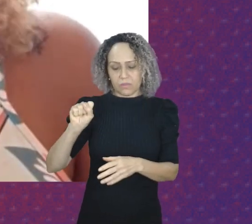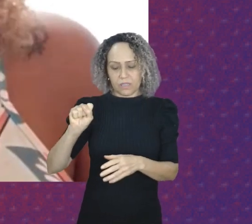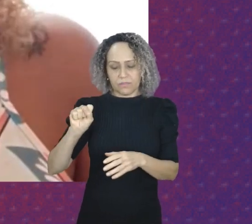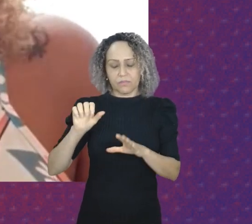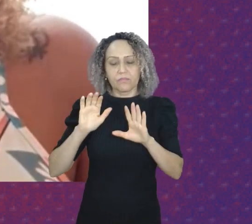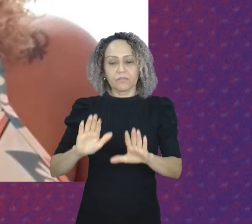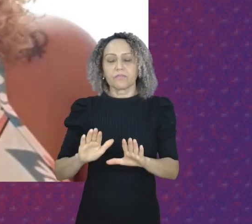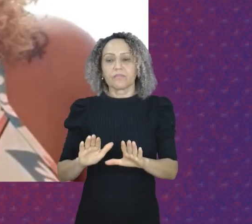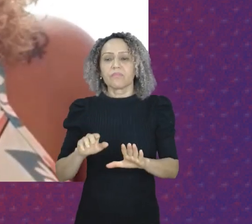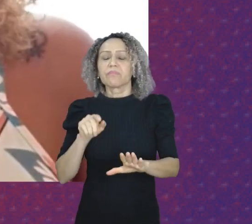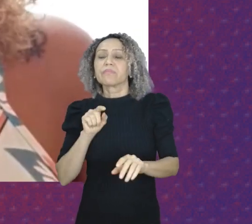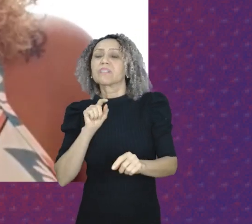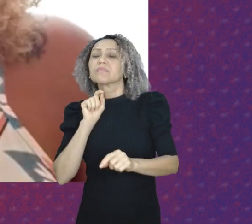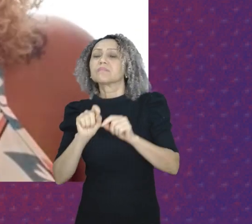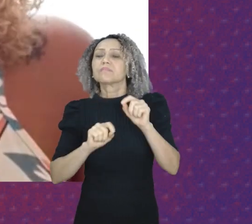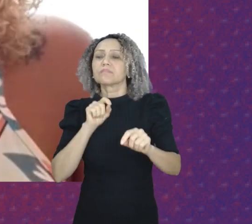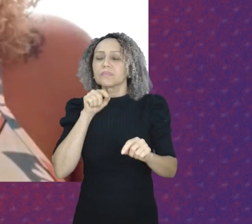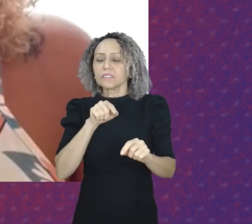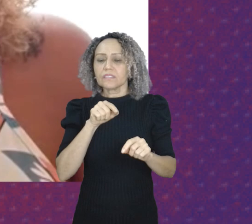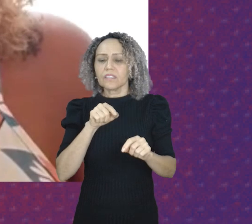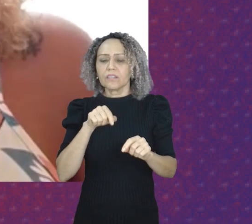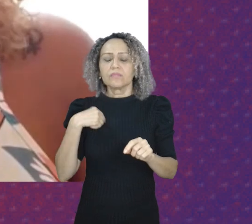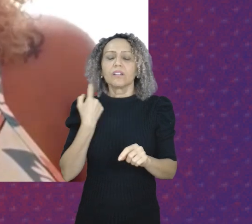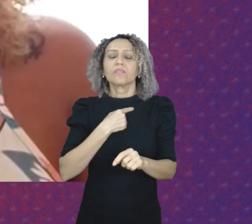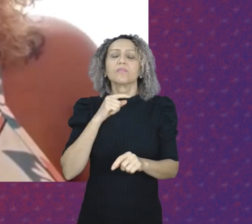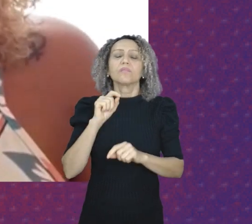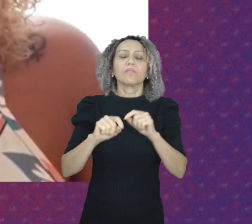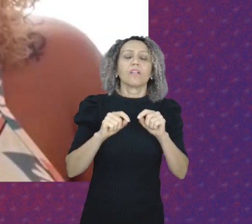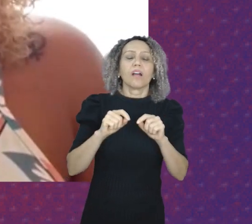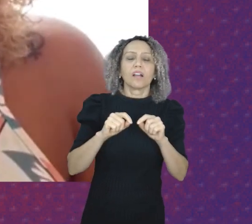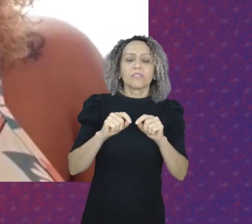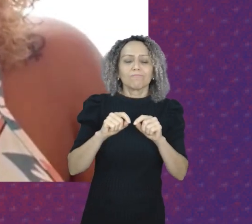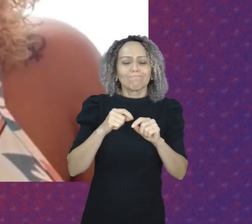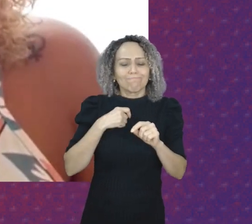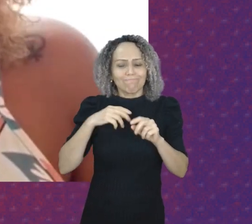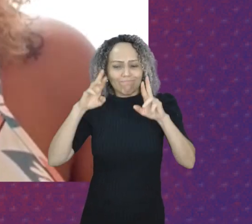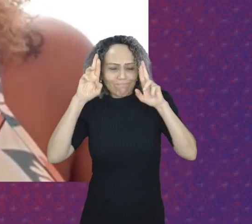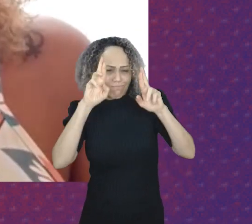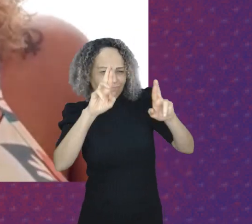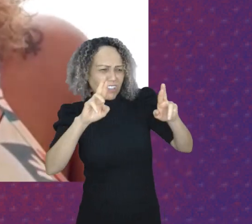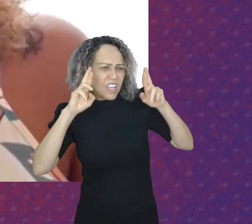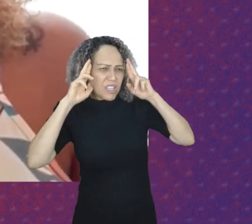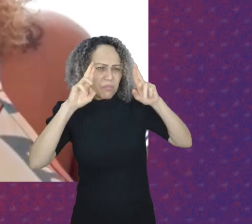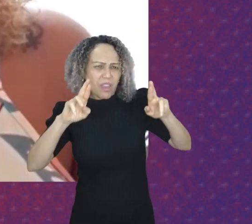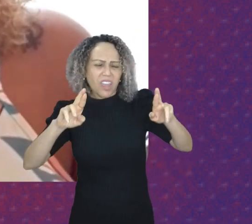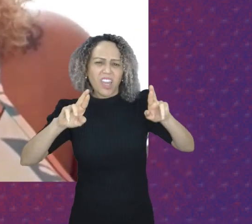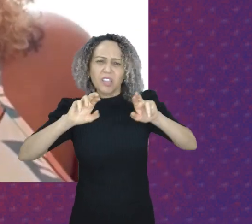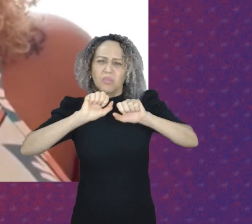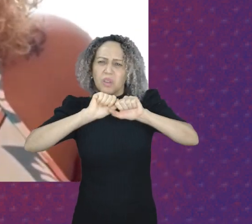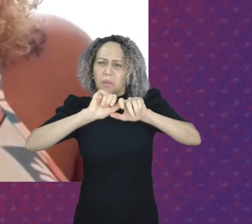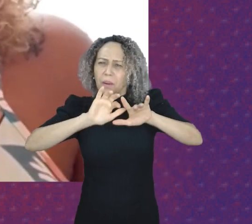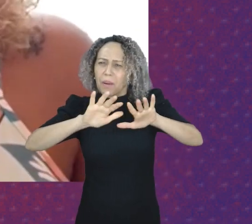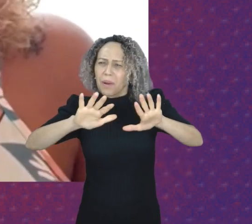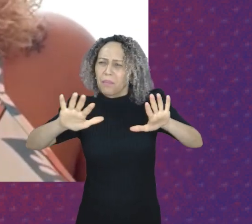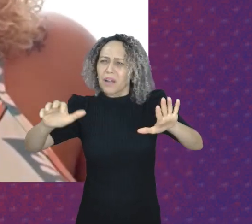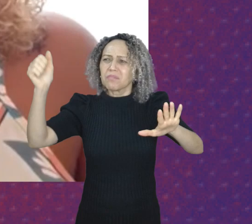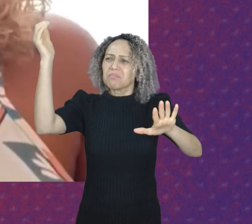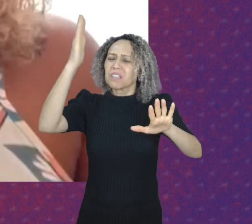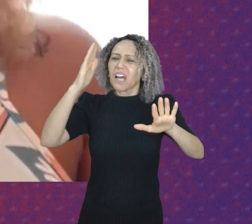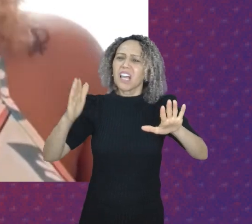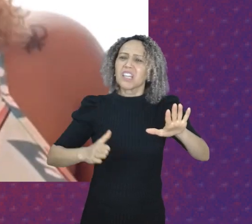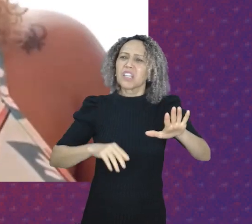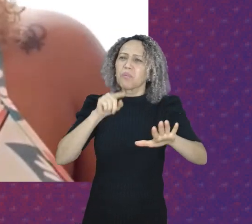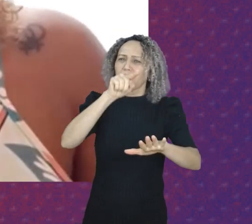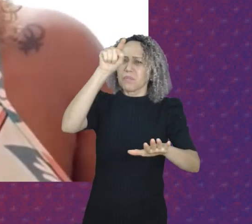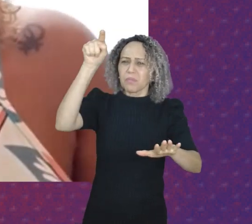E neste sentido, a gente vem fazendo essa visibilidade Brasil afora, né? Mas, por exemplo,